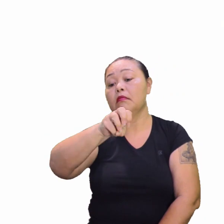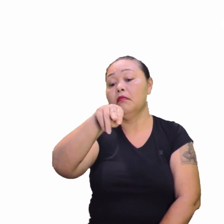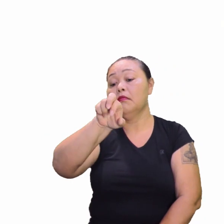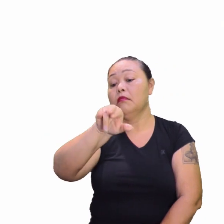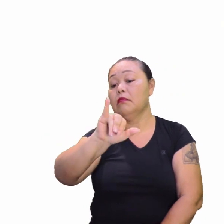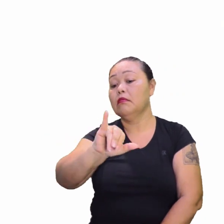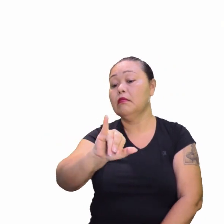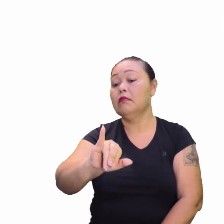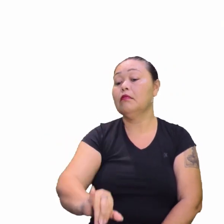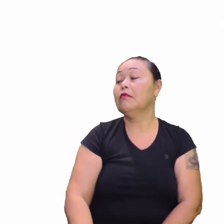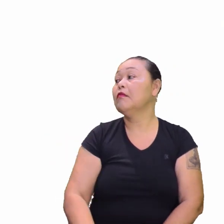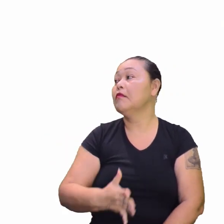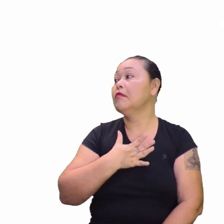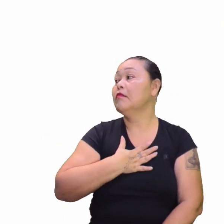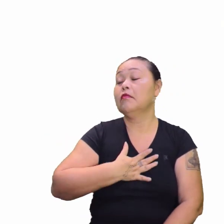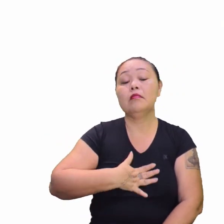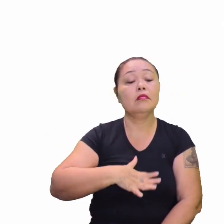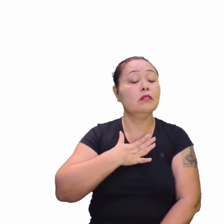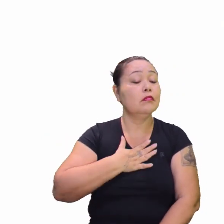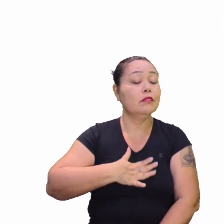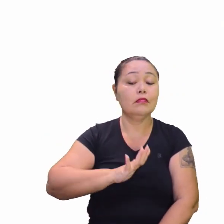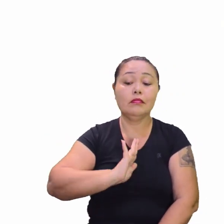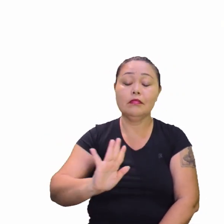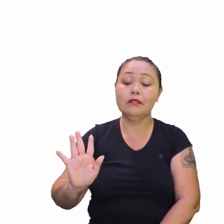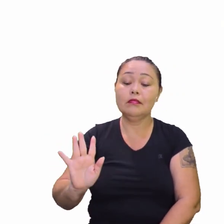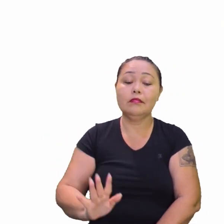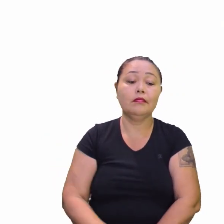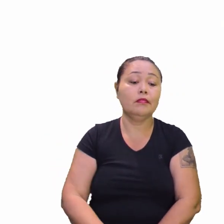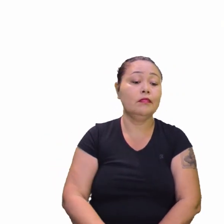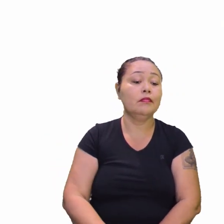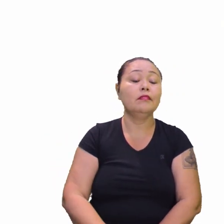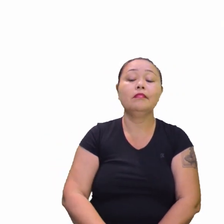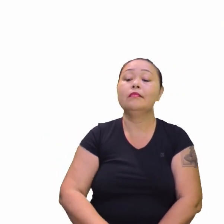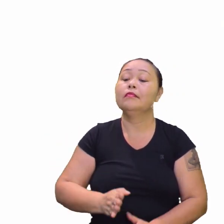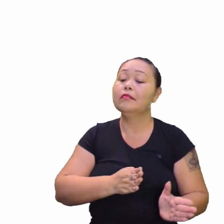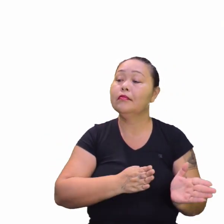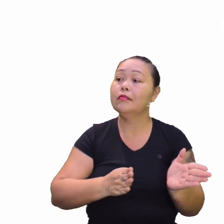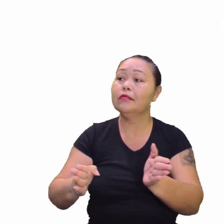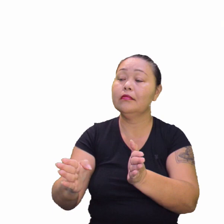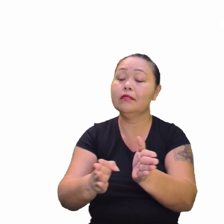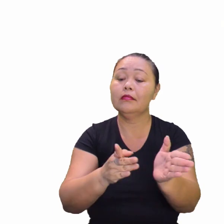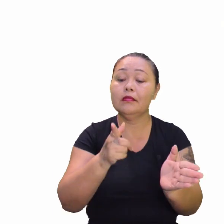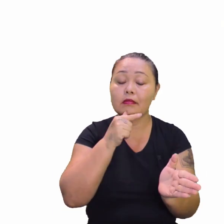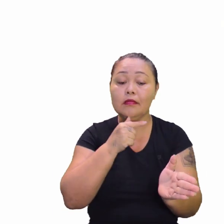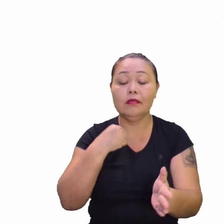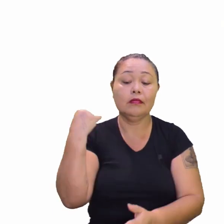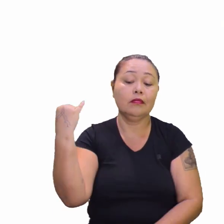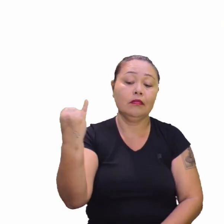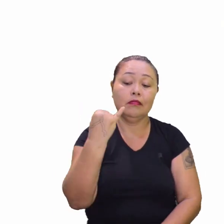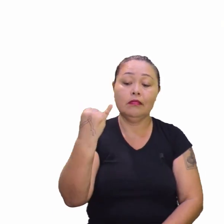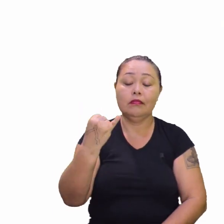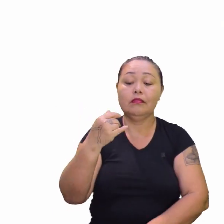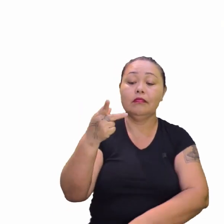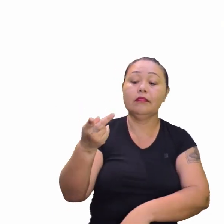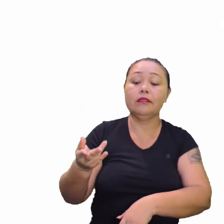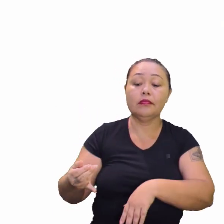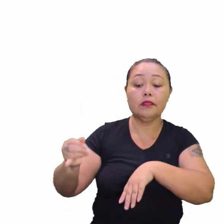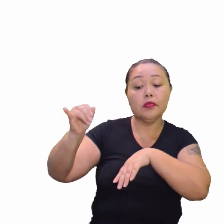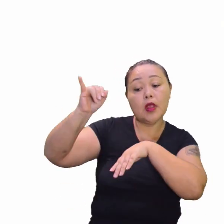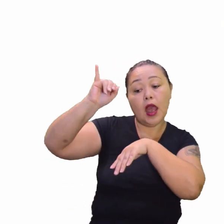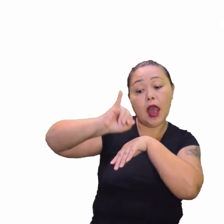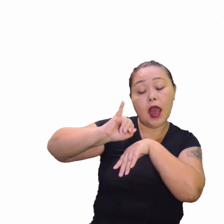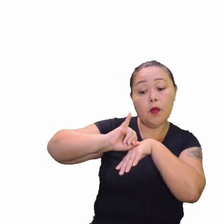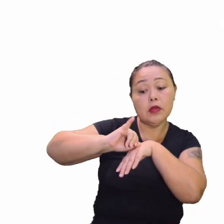aí, Jamari. Tranquilo, tranquilo, tranquilo. Tranquilo. É um rio importante que corta a capital do estado